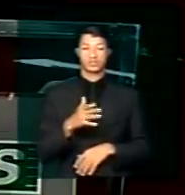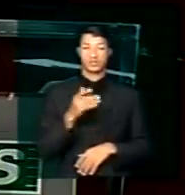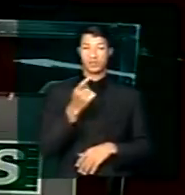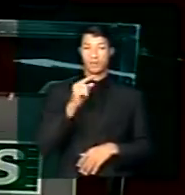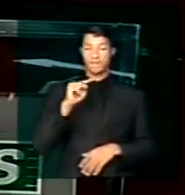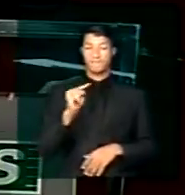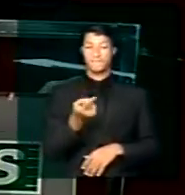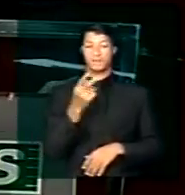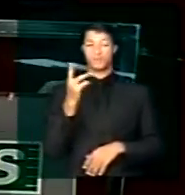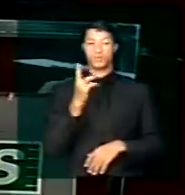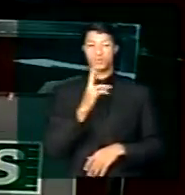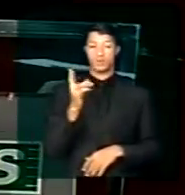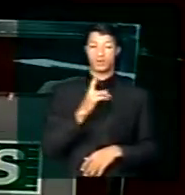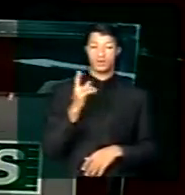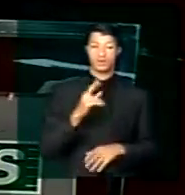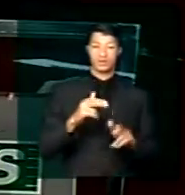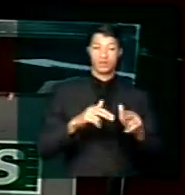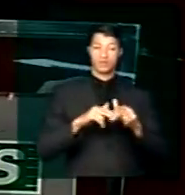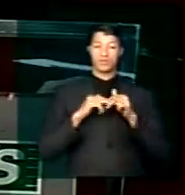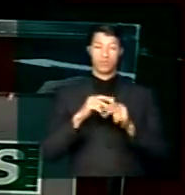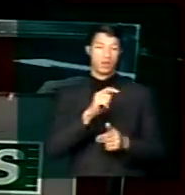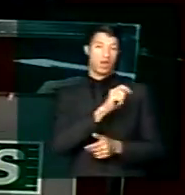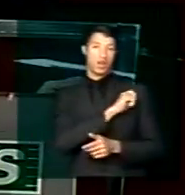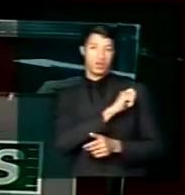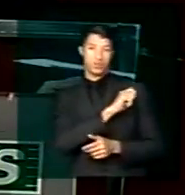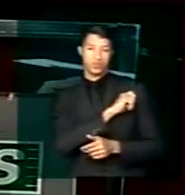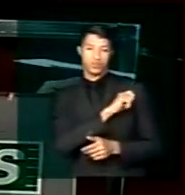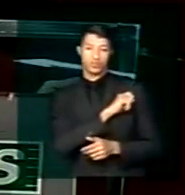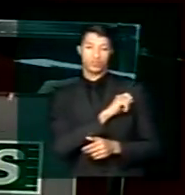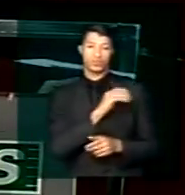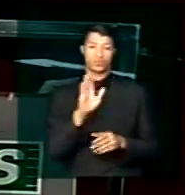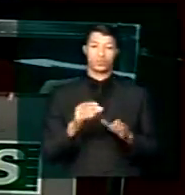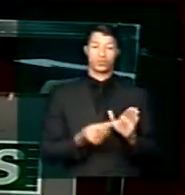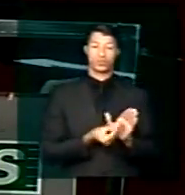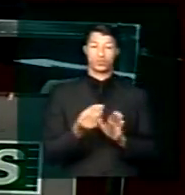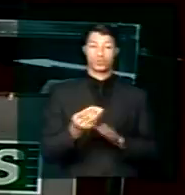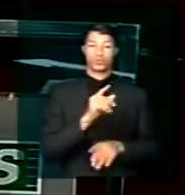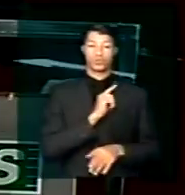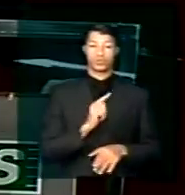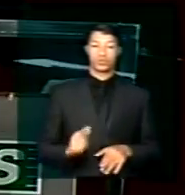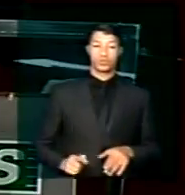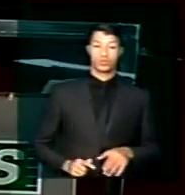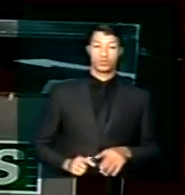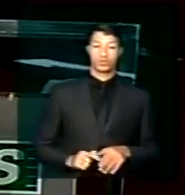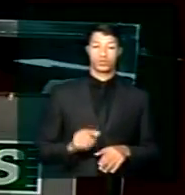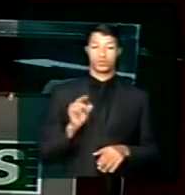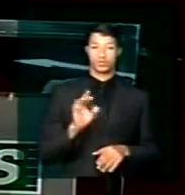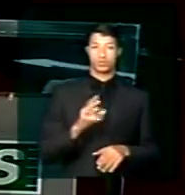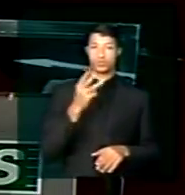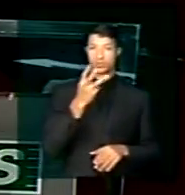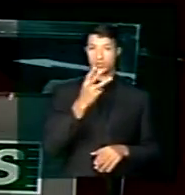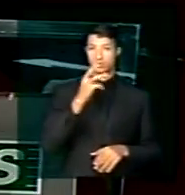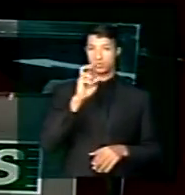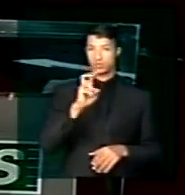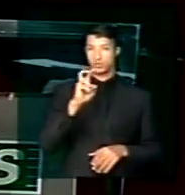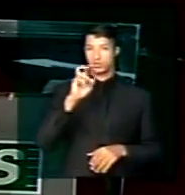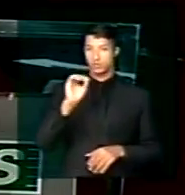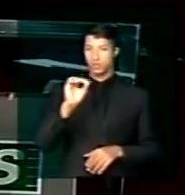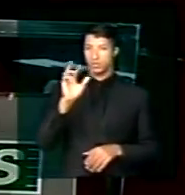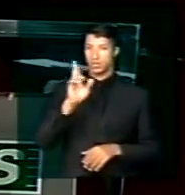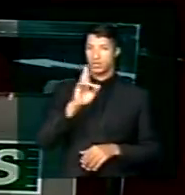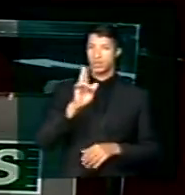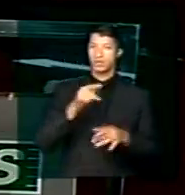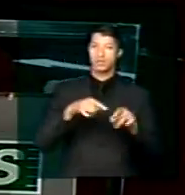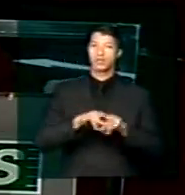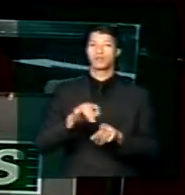estimadamente R$1.000 por aluno, enquanto o repasse do governo federal é de tão somente R$350.